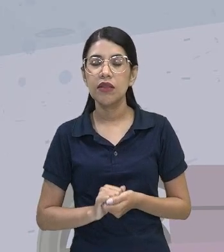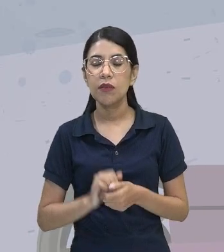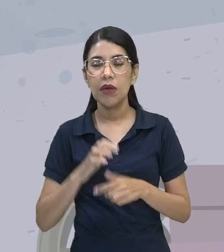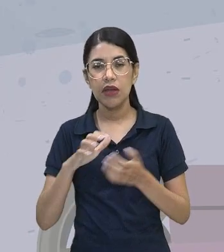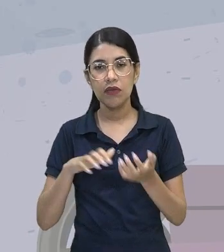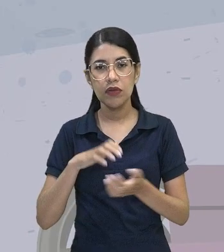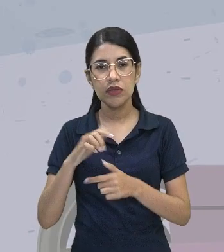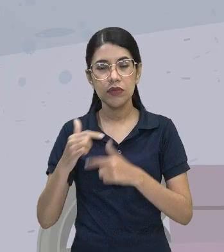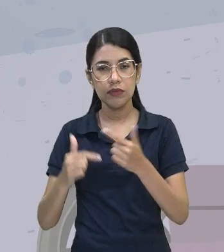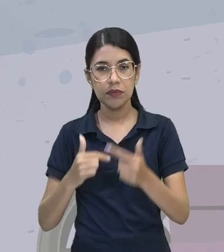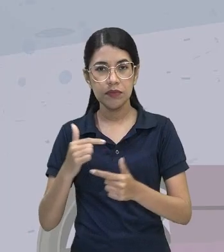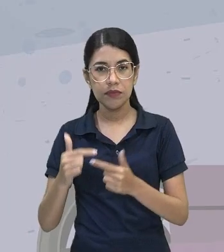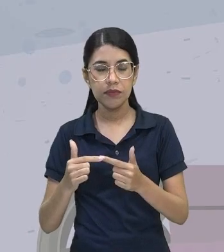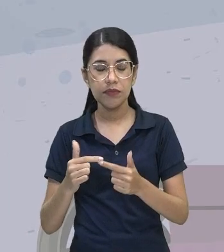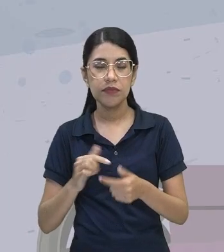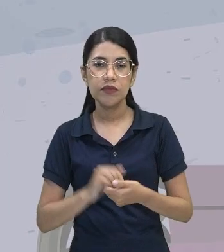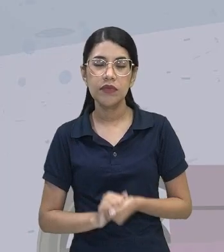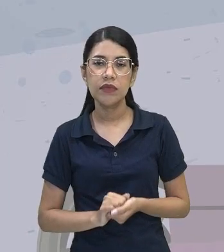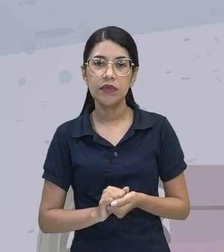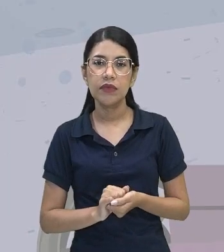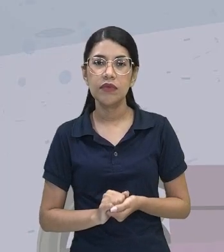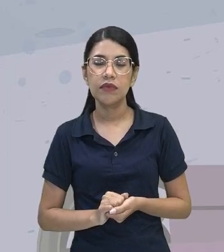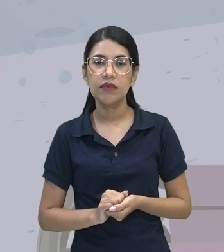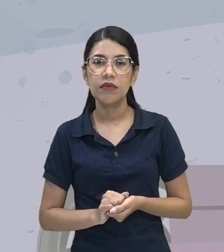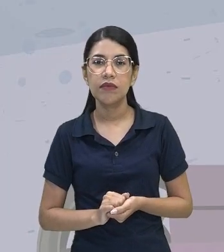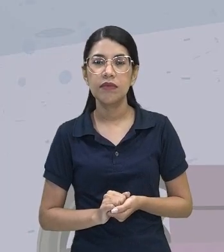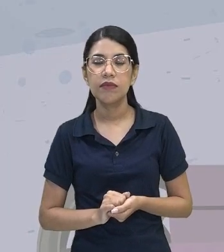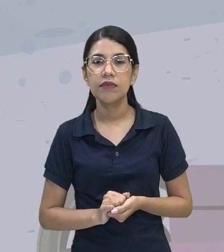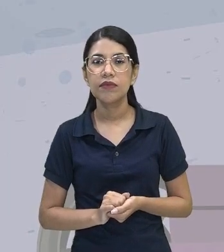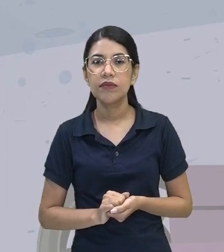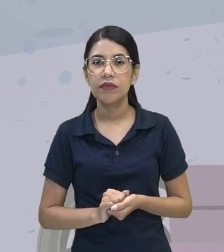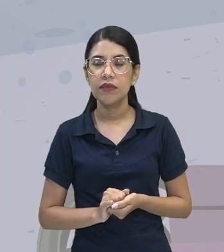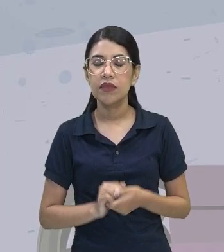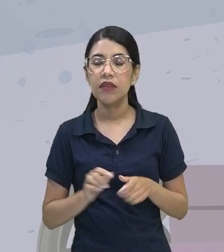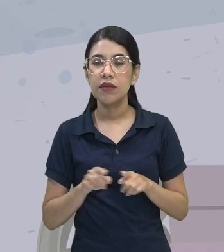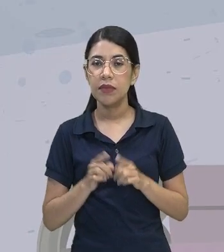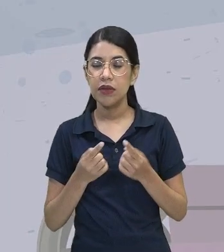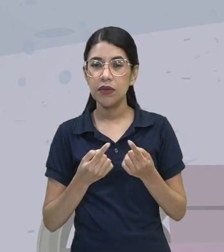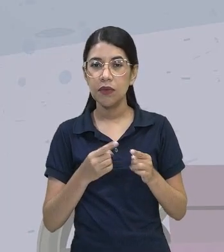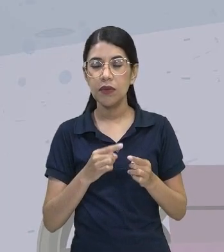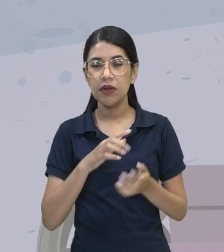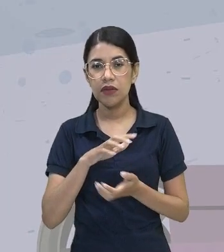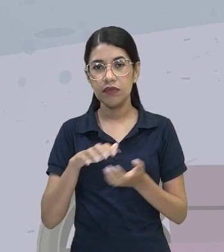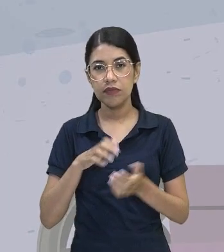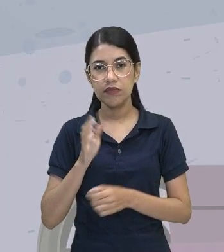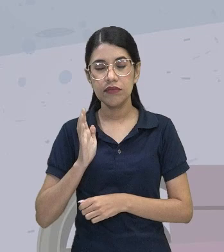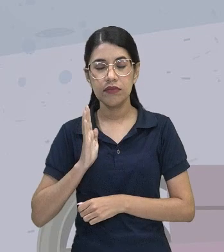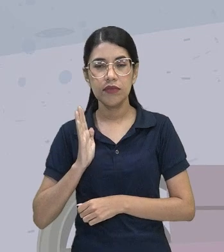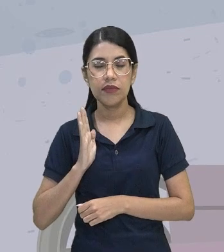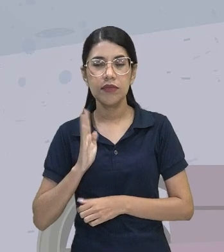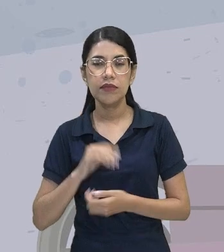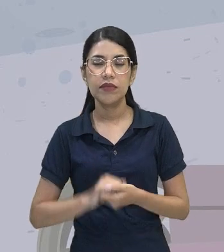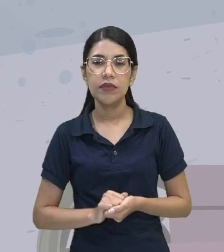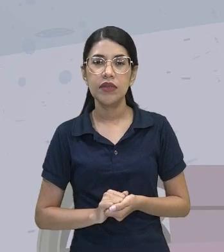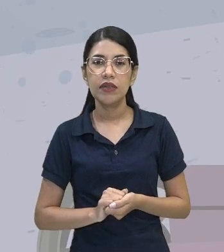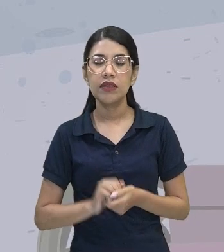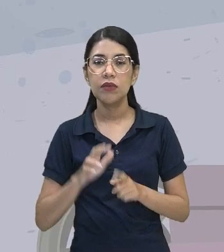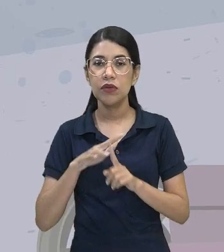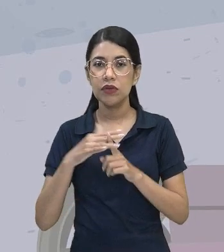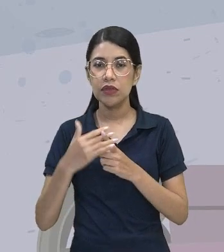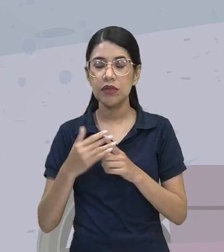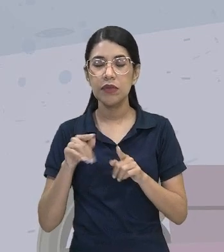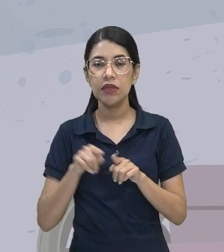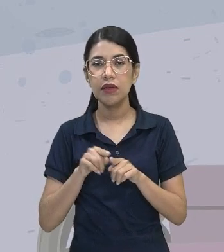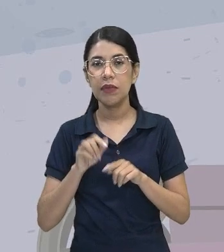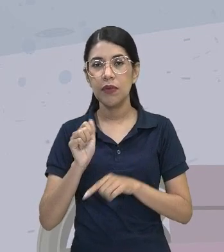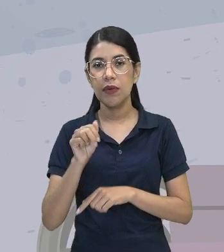proletária, que contrapunha ali as chamadas revoluções burguesas. Então, o socialismo, o anarquismo também, que é